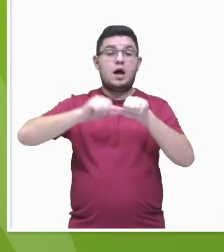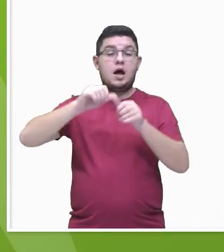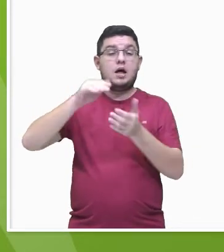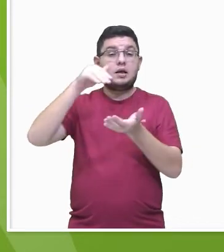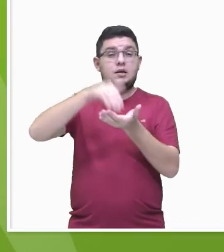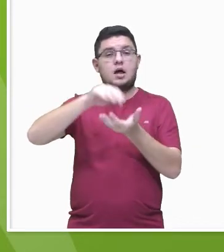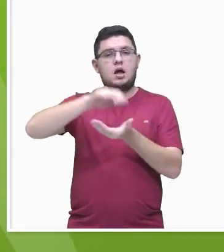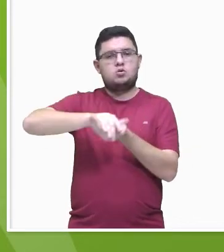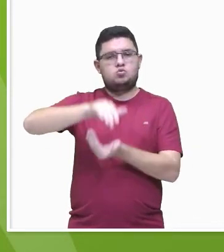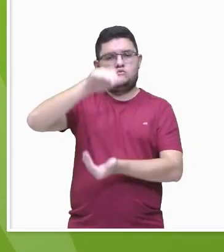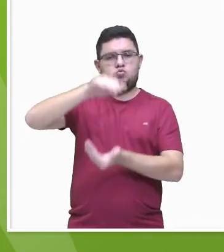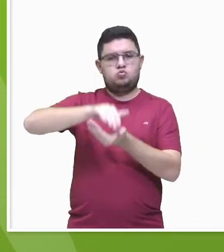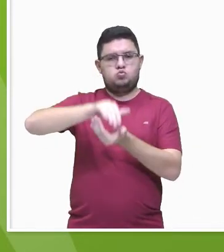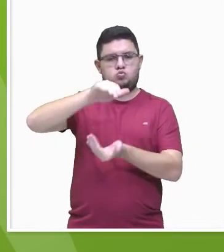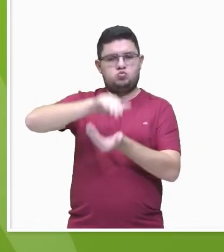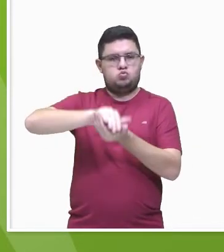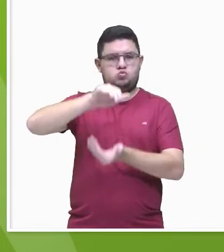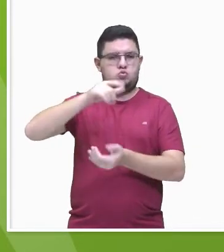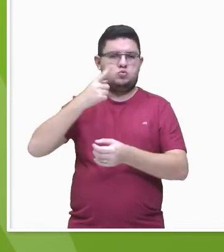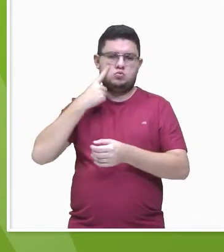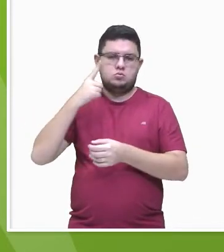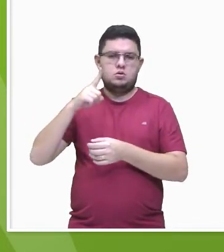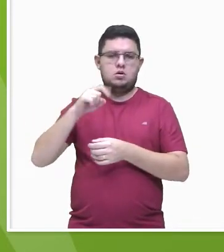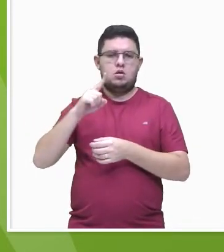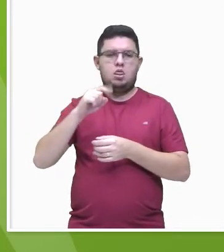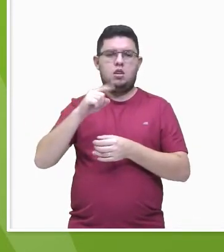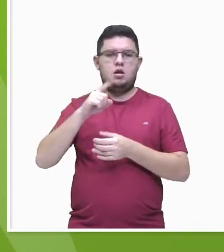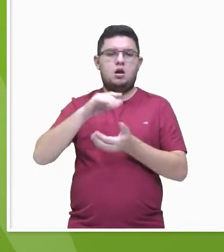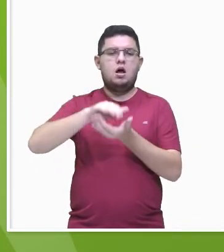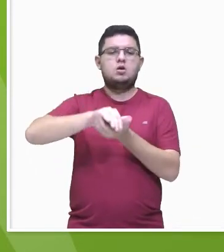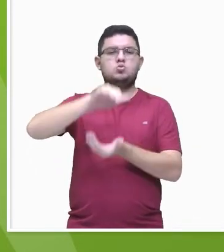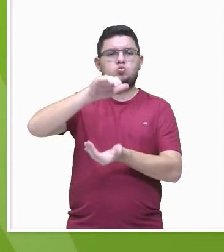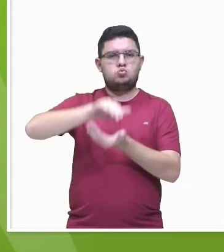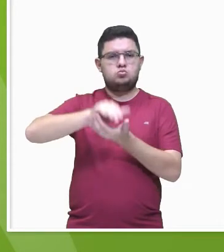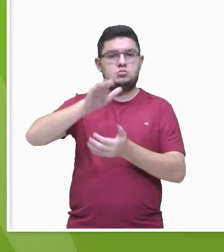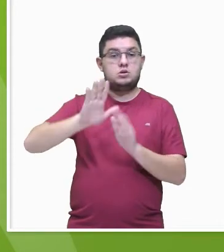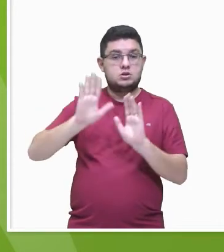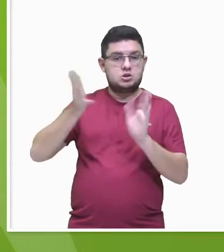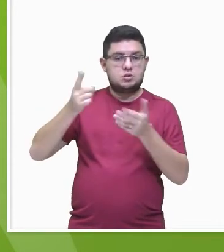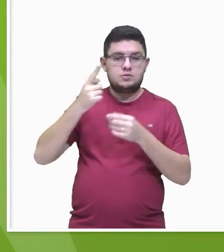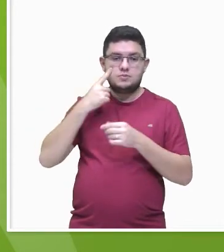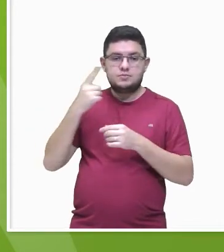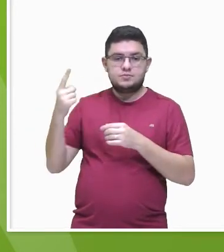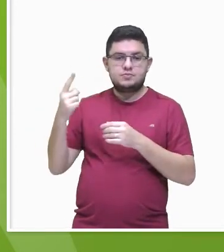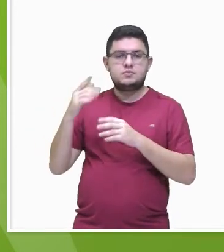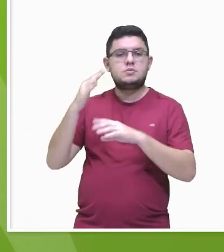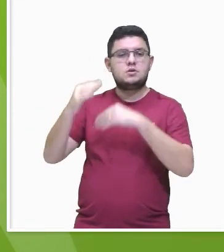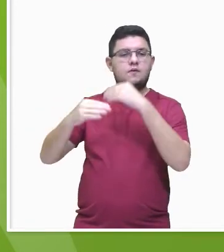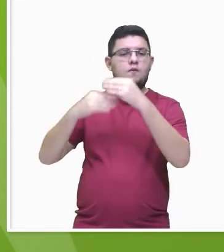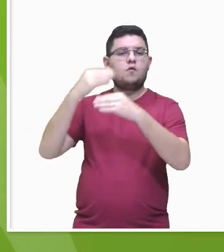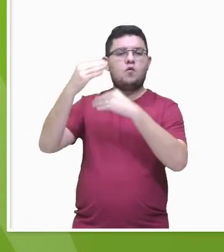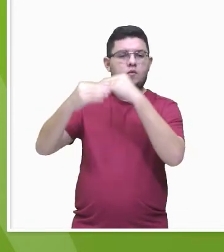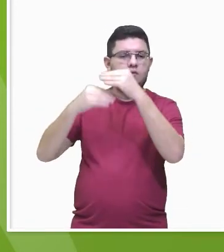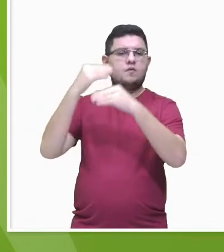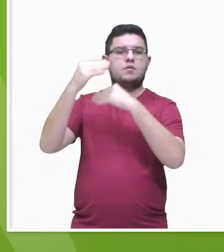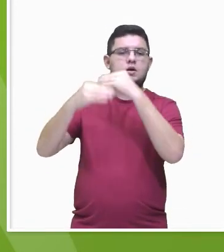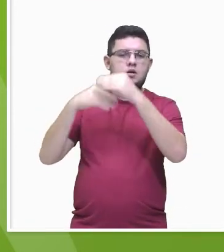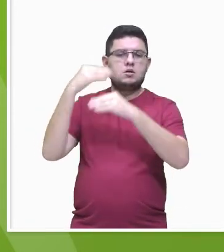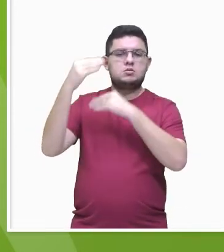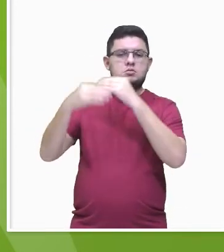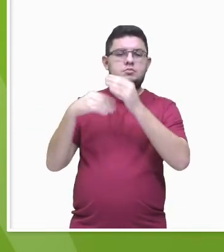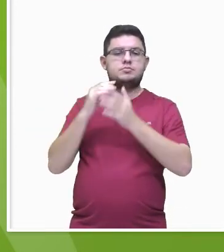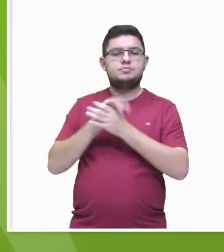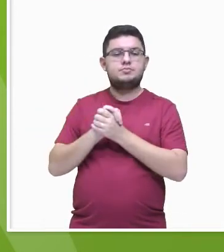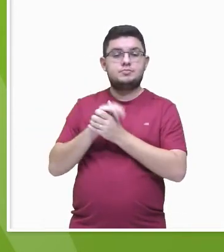está observando a larva passando por seu desenvolvimento. Aqui nós temos a larva em uma outra fase. A